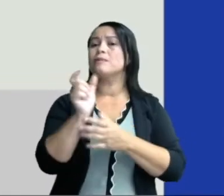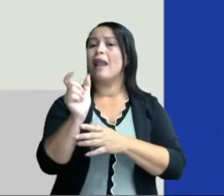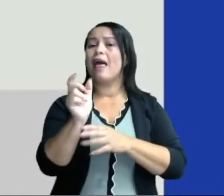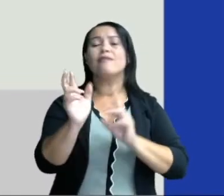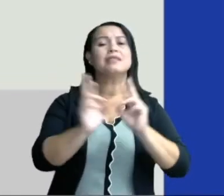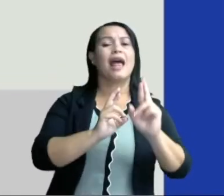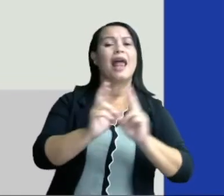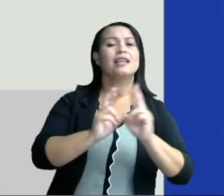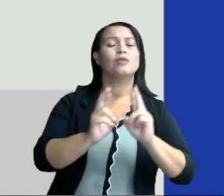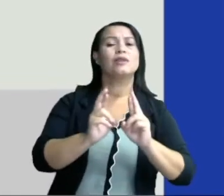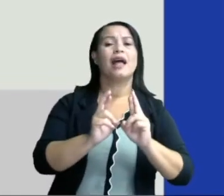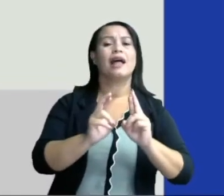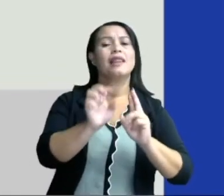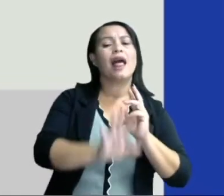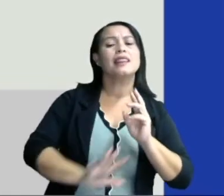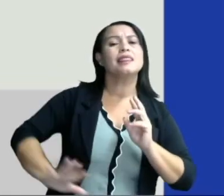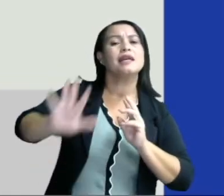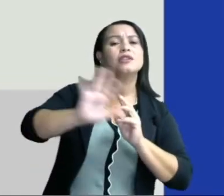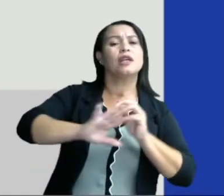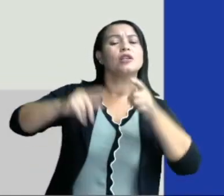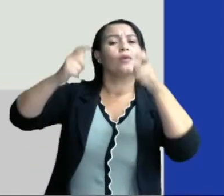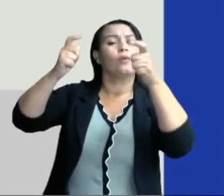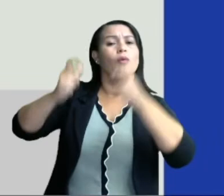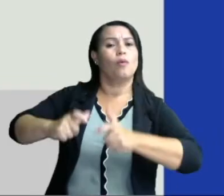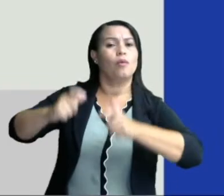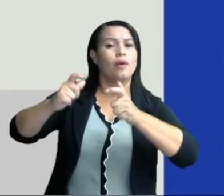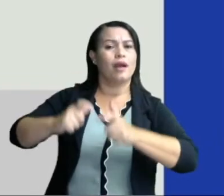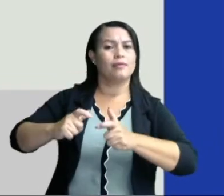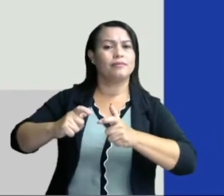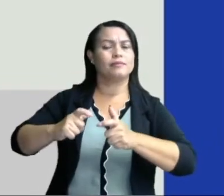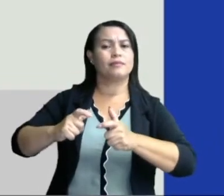à nacionalidade ou lugar